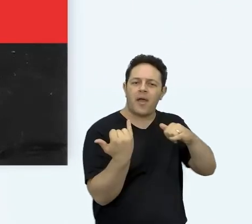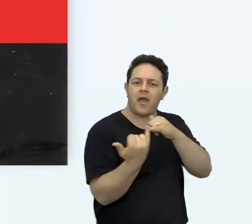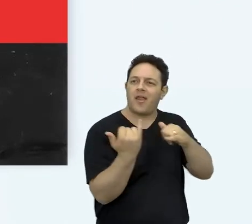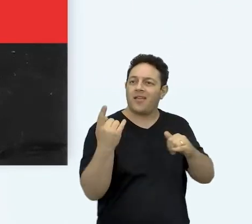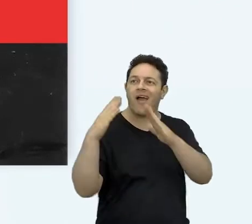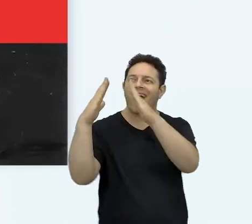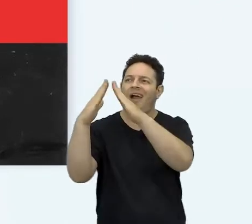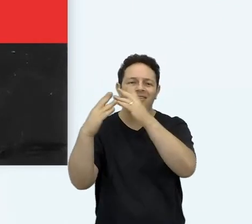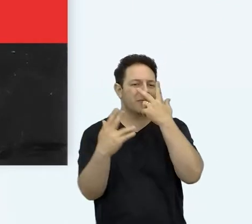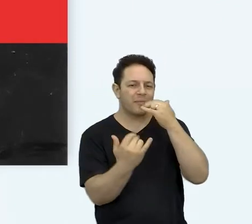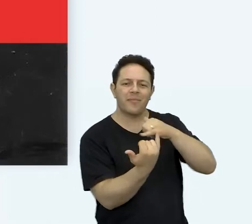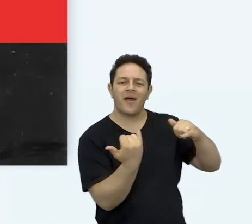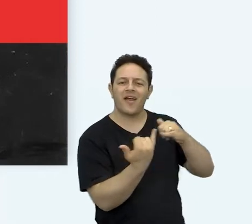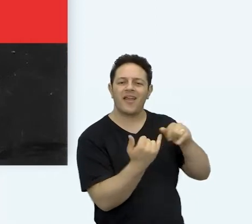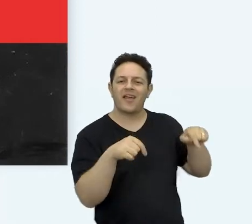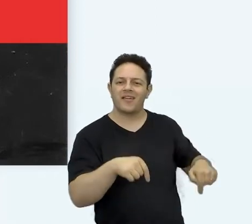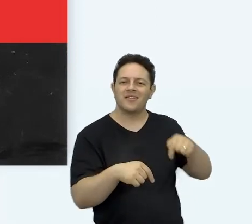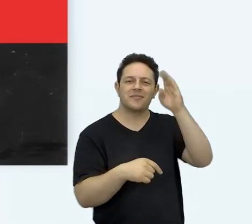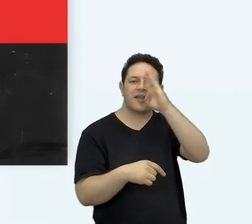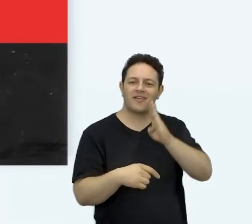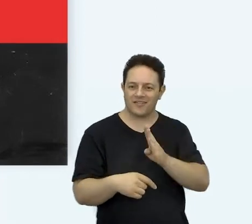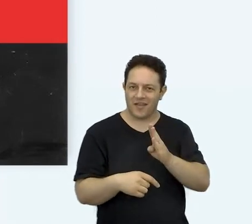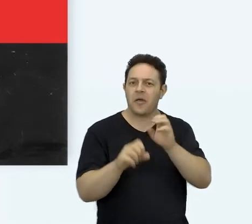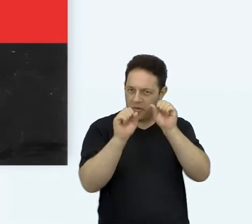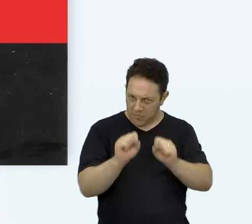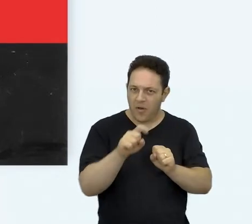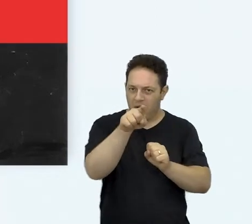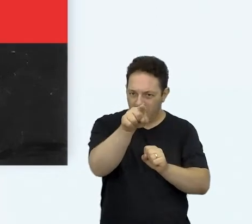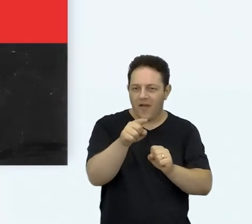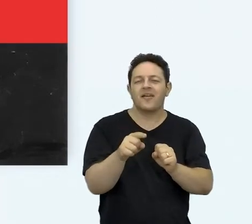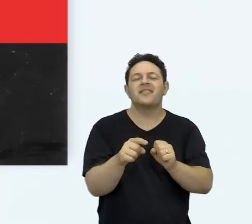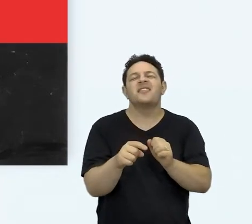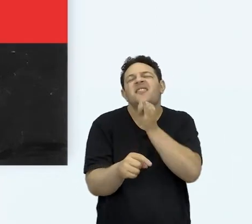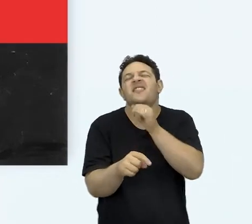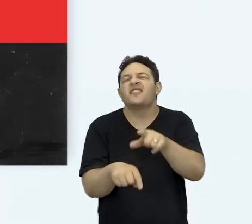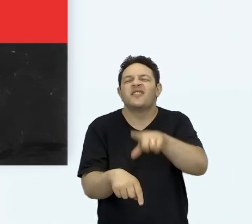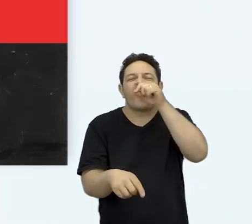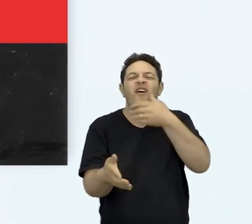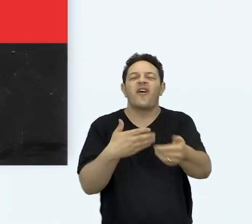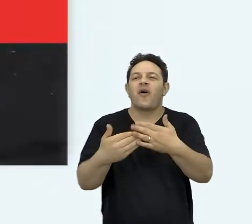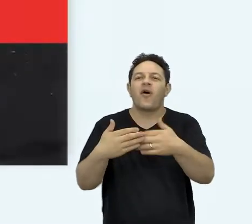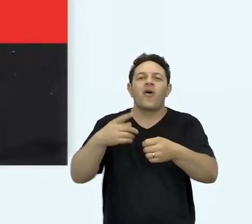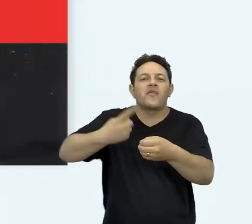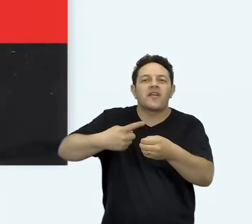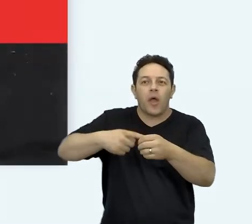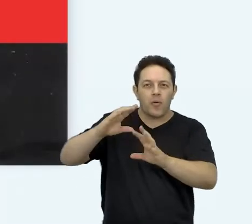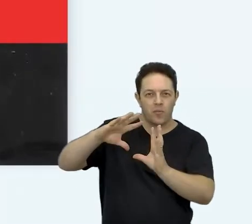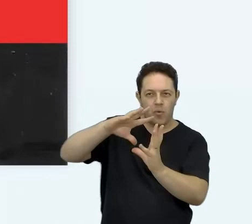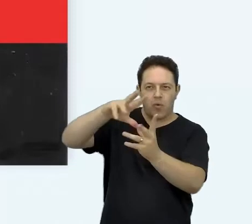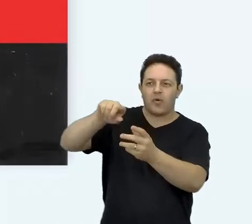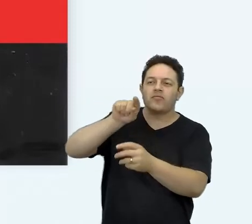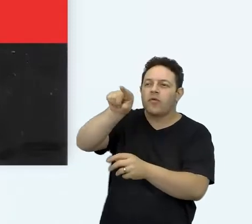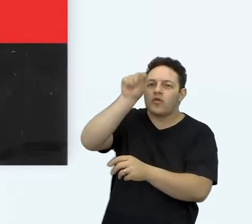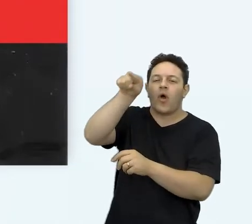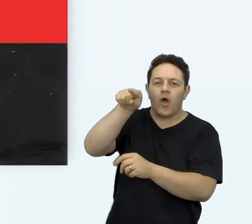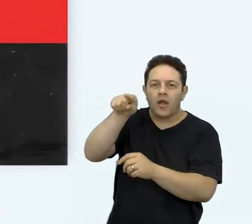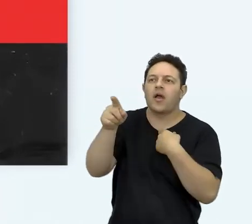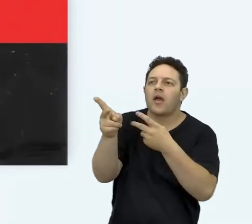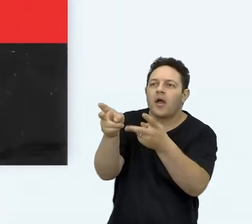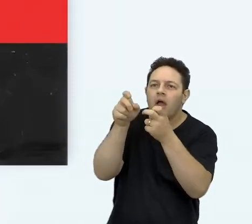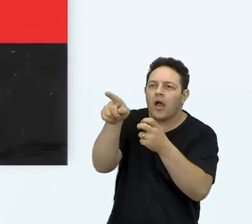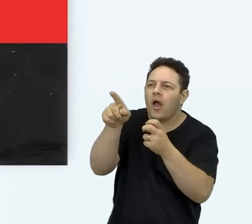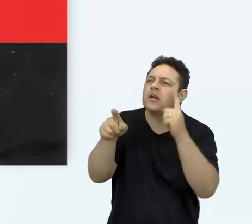eram parecidas. Você pode fazer um teste aí na sua casa, escolhe alguma cidade de algum ponto do mundo e você vai perceber que muitas vezes